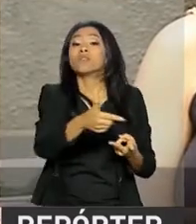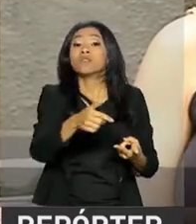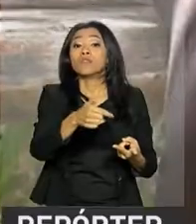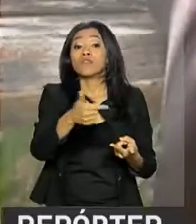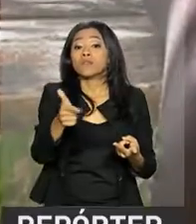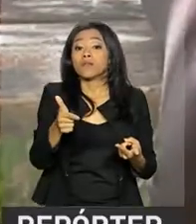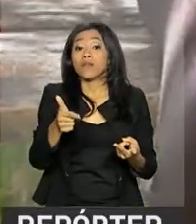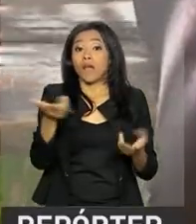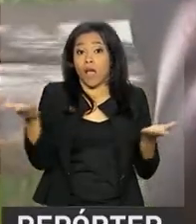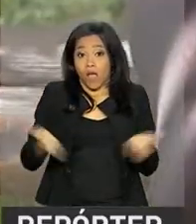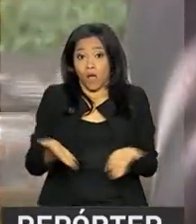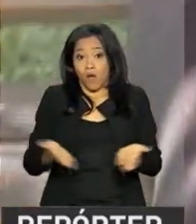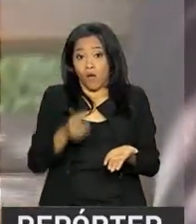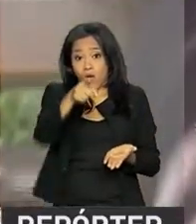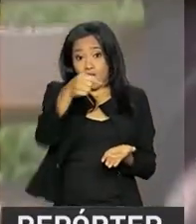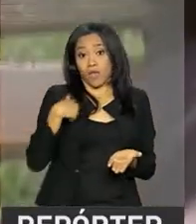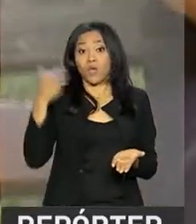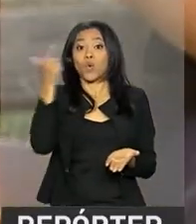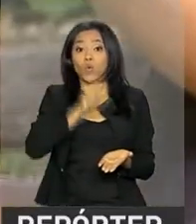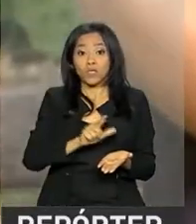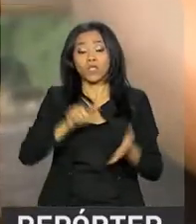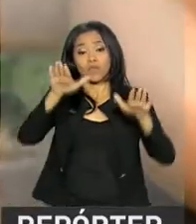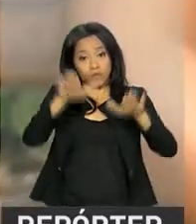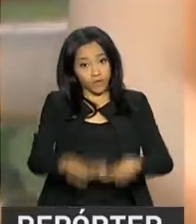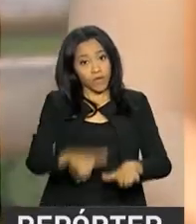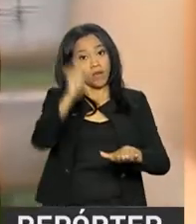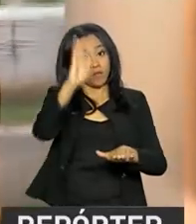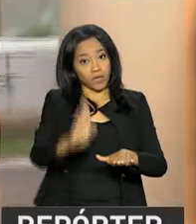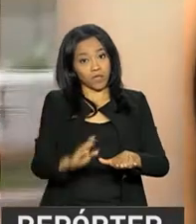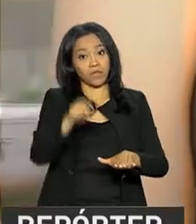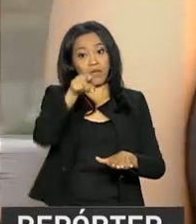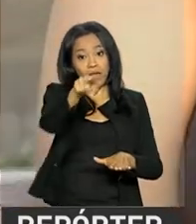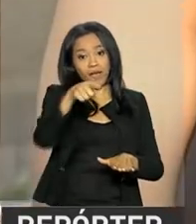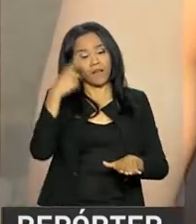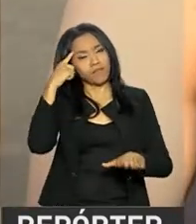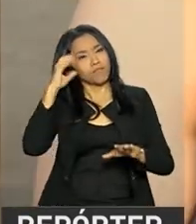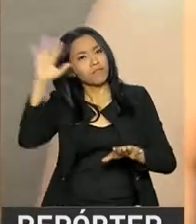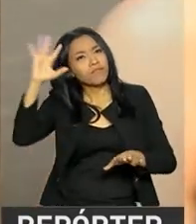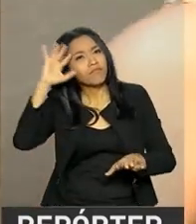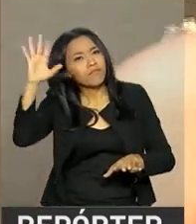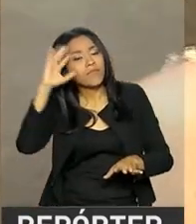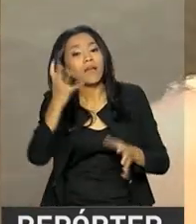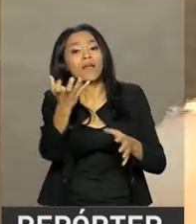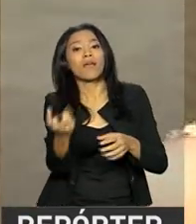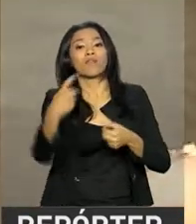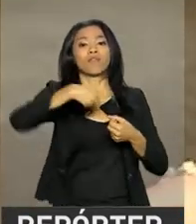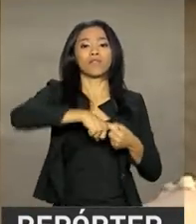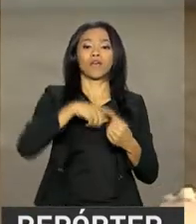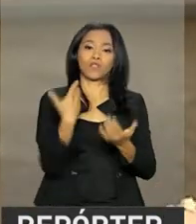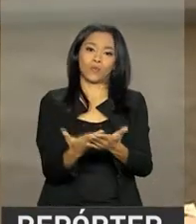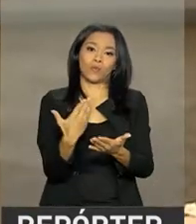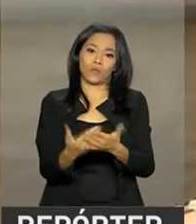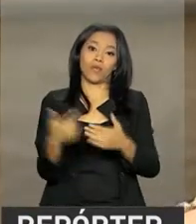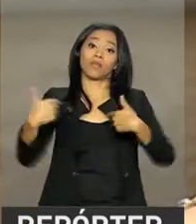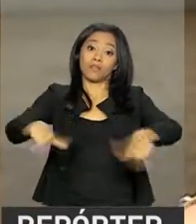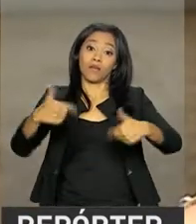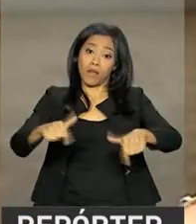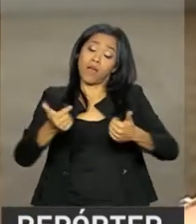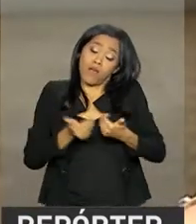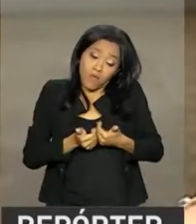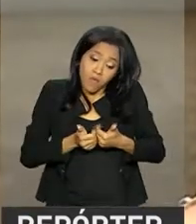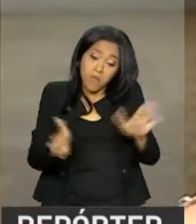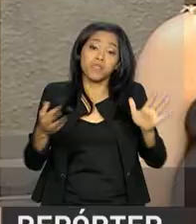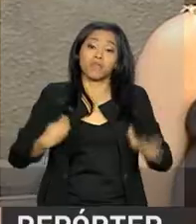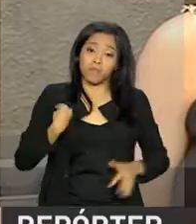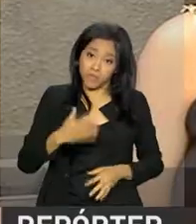nada. Agora que conseguiu se instalar no Brasil, Sarai faz planos. Quer voltar a estudar e trabalhar, começar uma